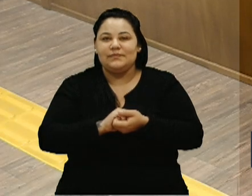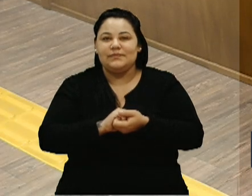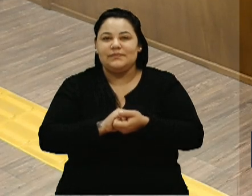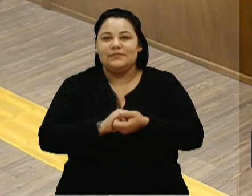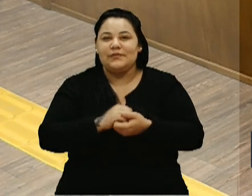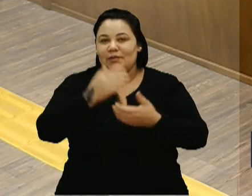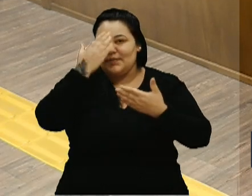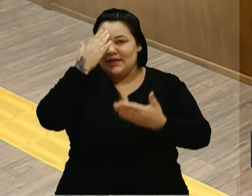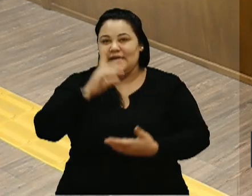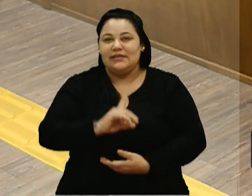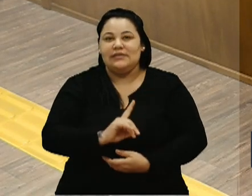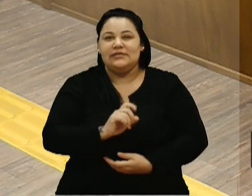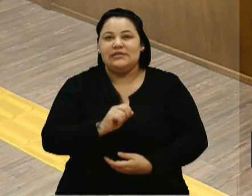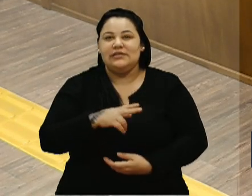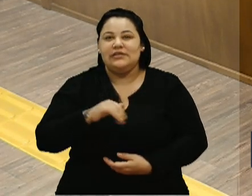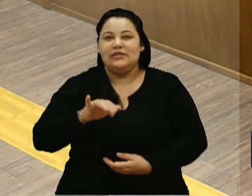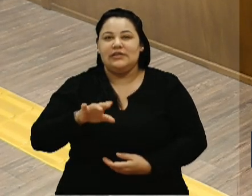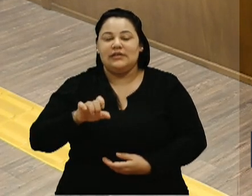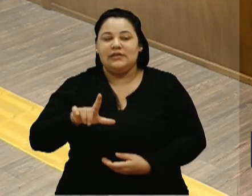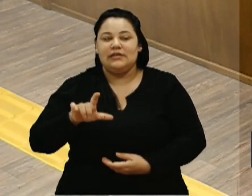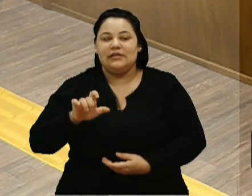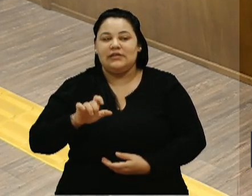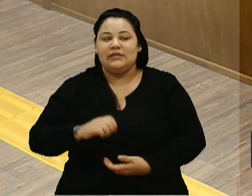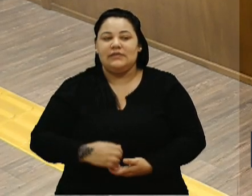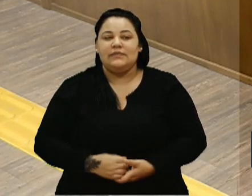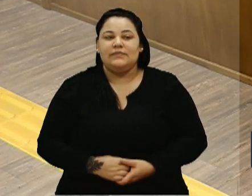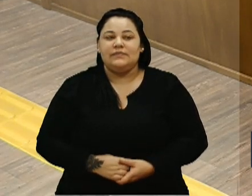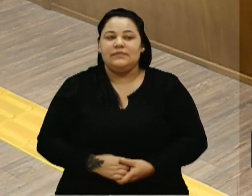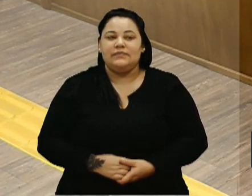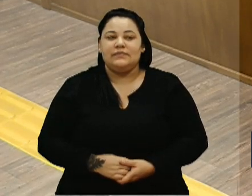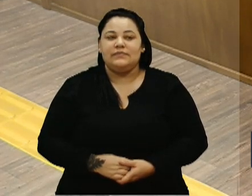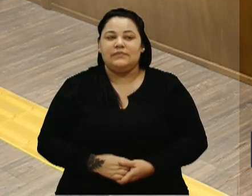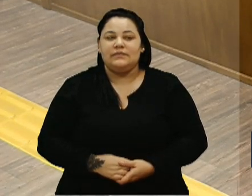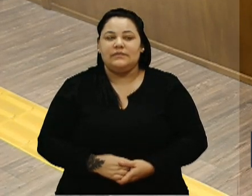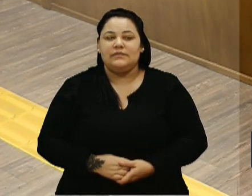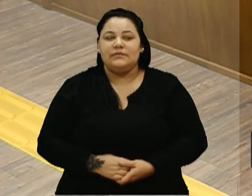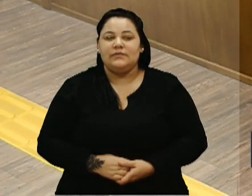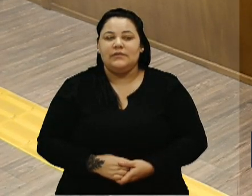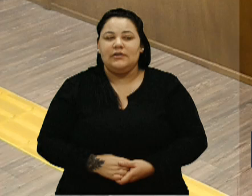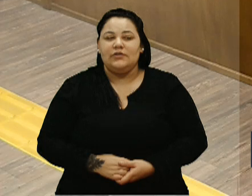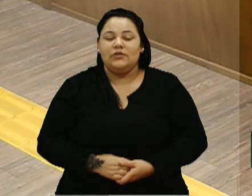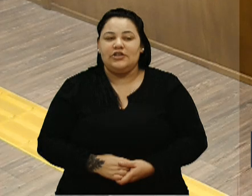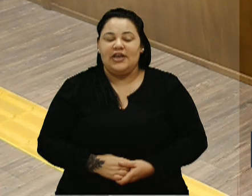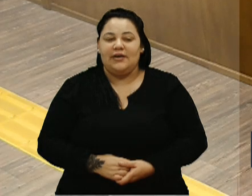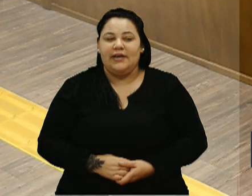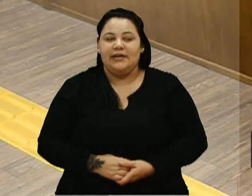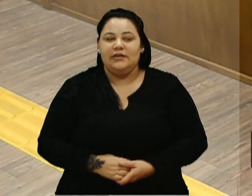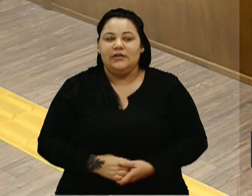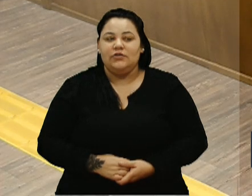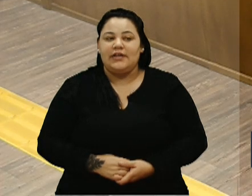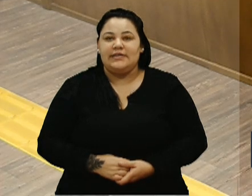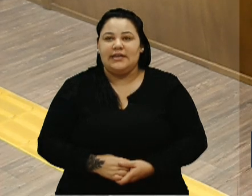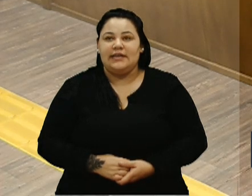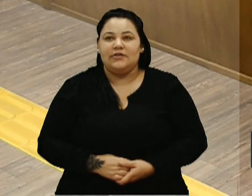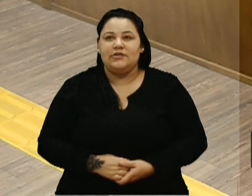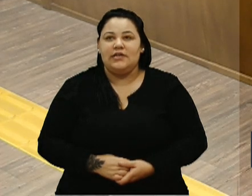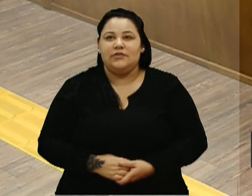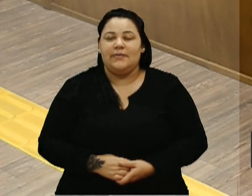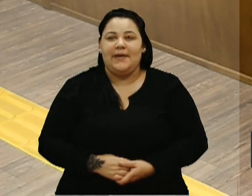Obrigada, Daniele. Passo a palavra agora para Luiz Henrique da Silva Souza, representante do Conselho Regional de